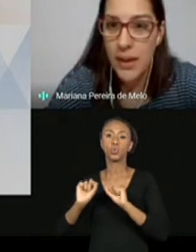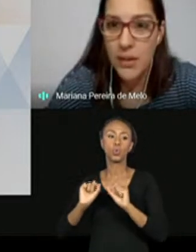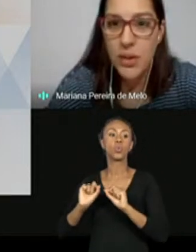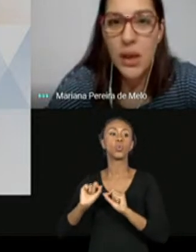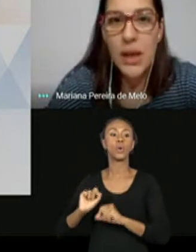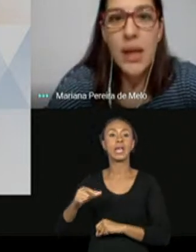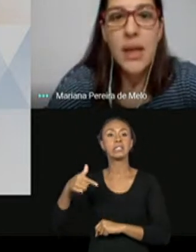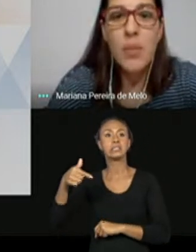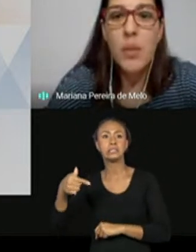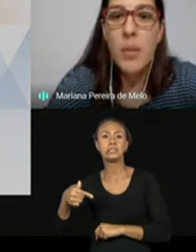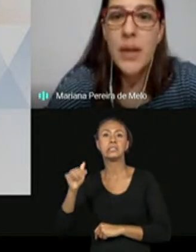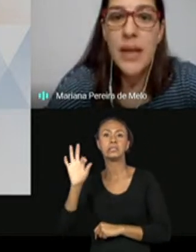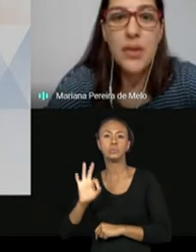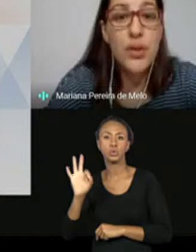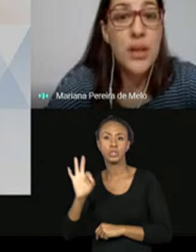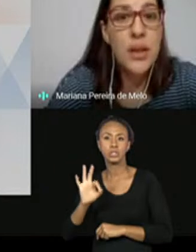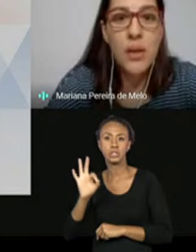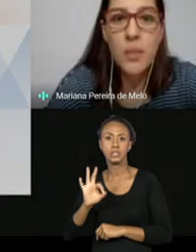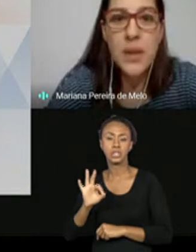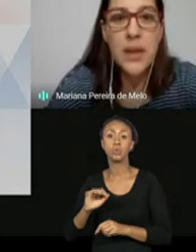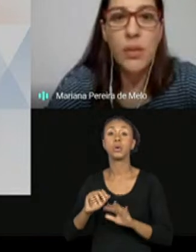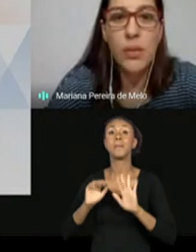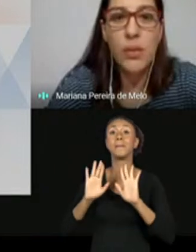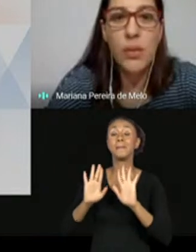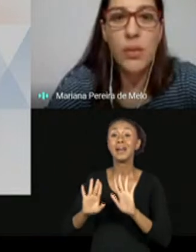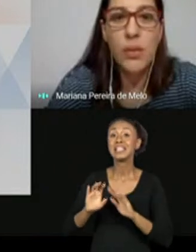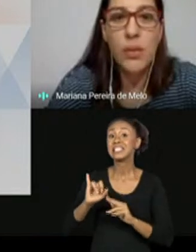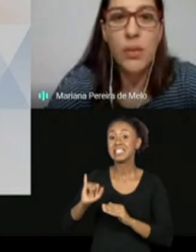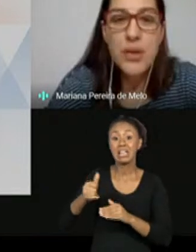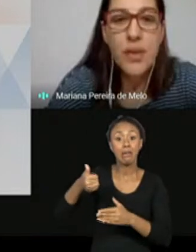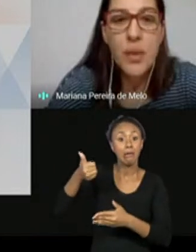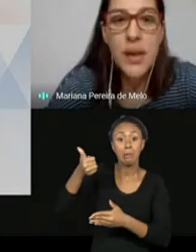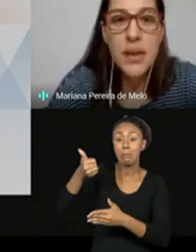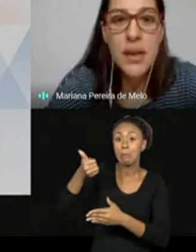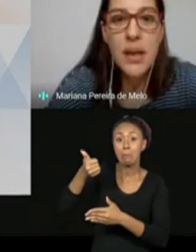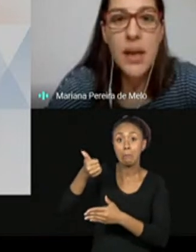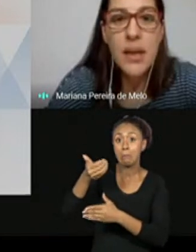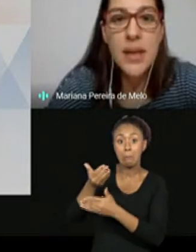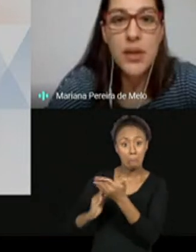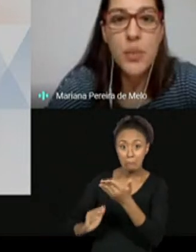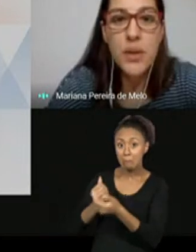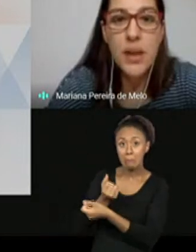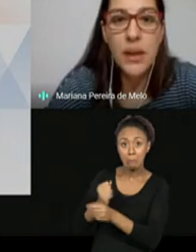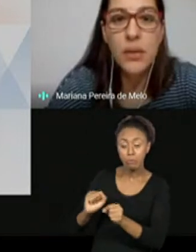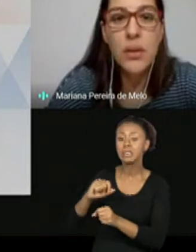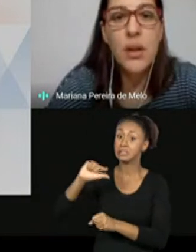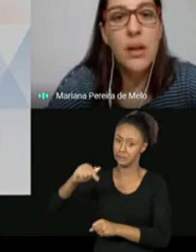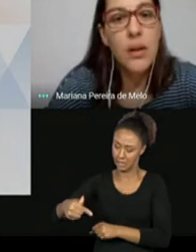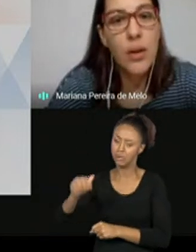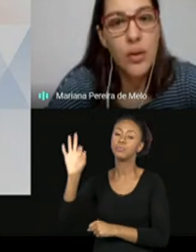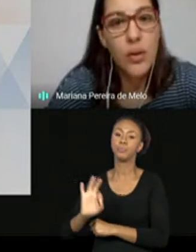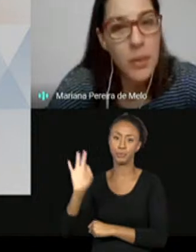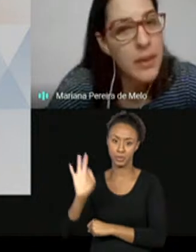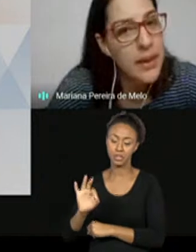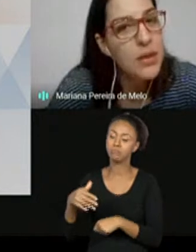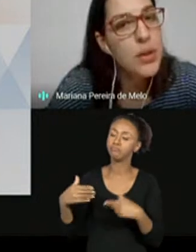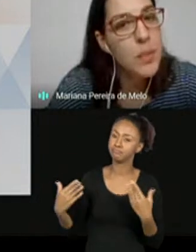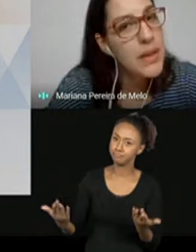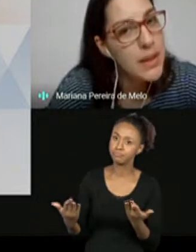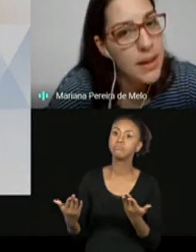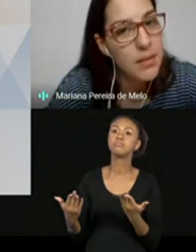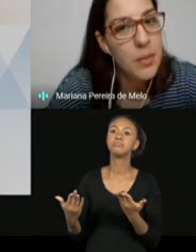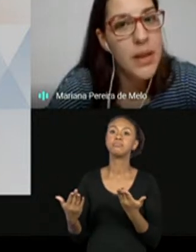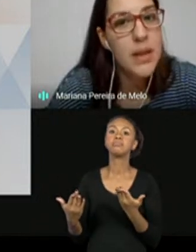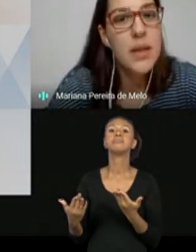de qualidade. E a probabilidade de não passar no controle de qualidade na fábrica C é 7%, logo a probabilidade